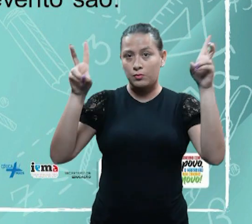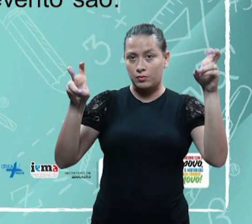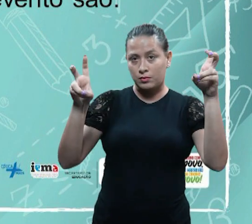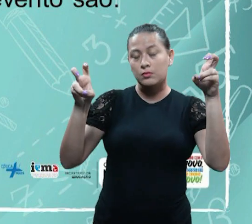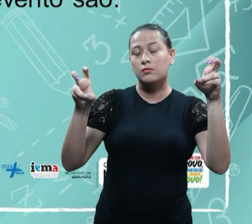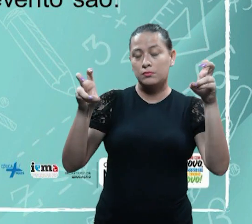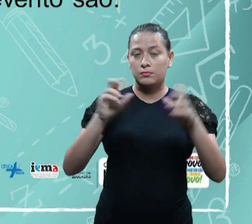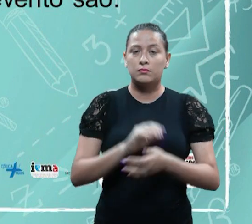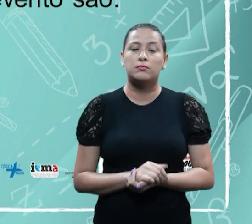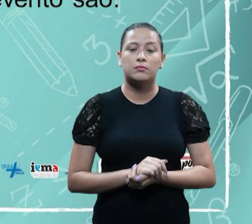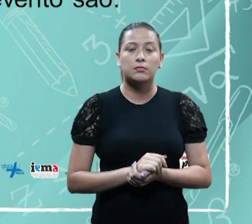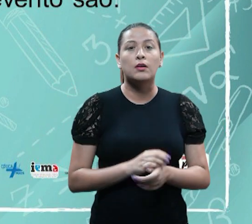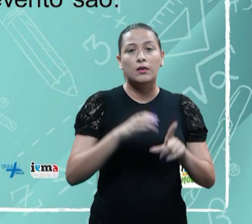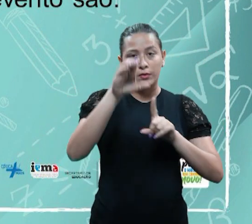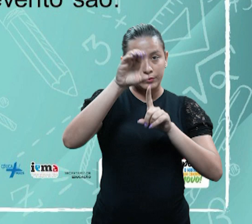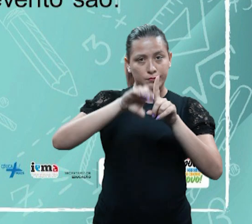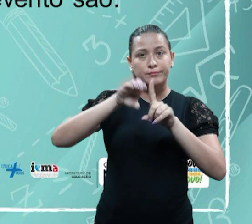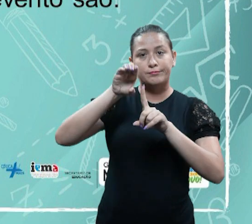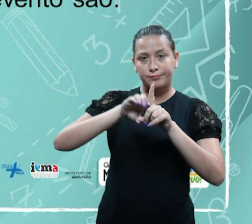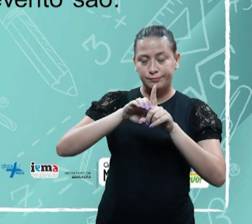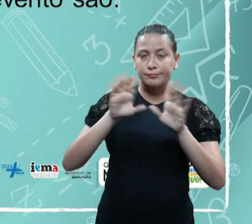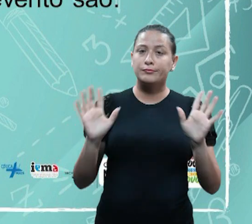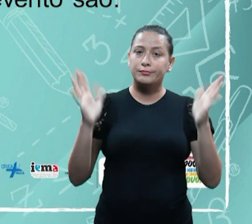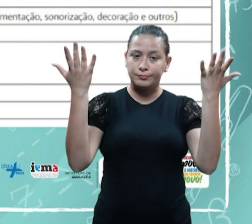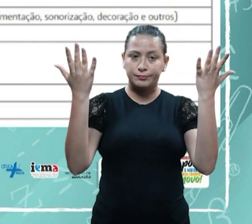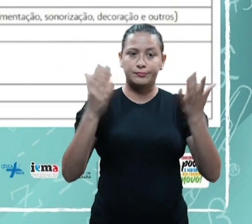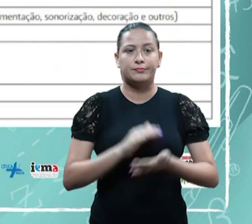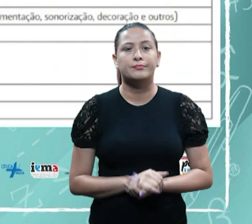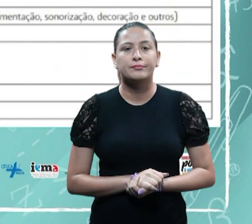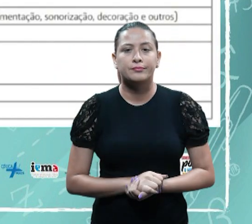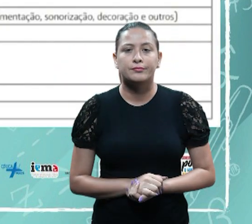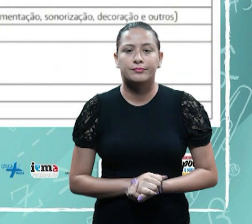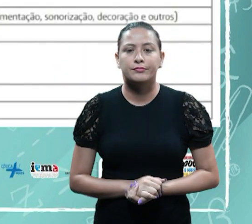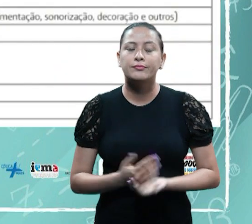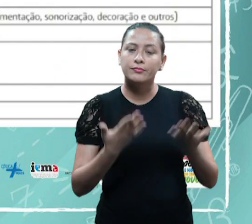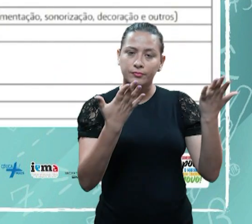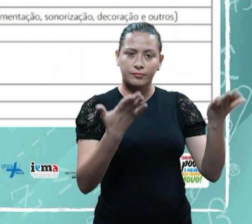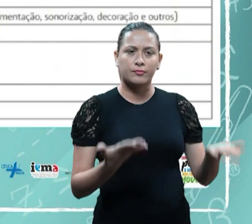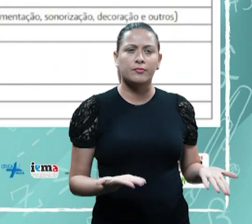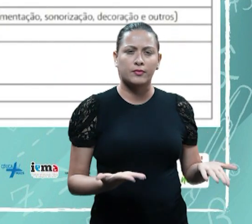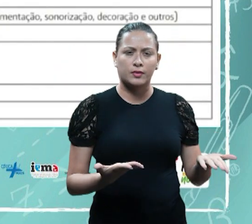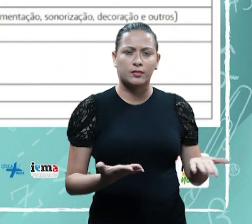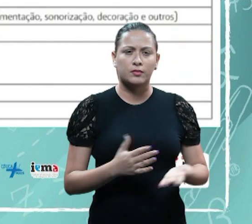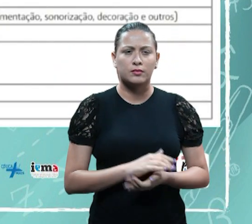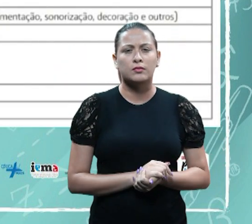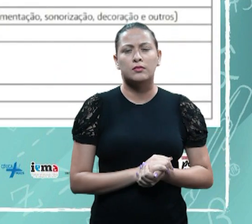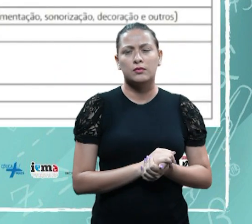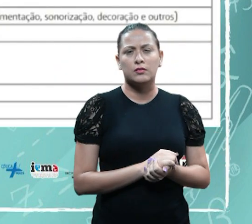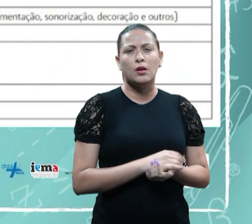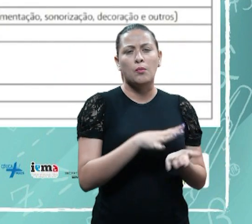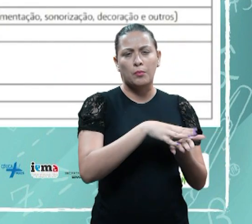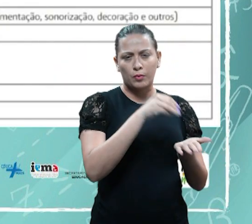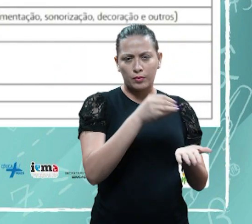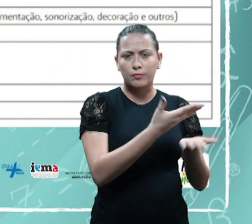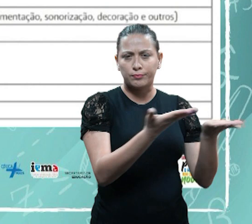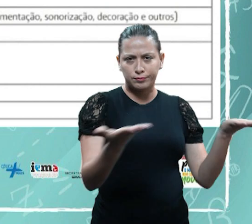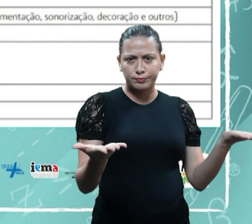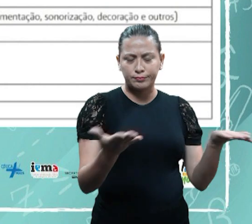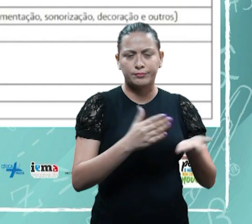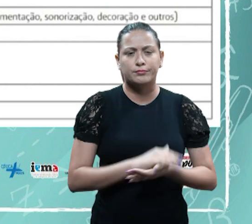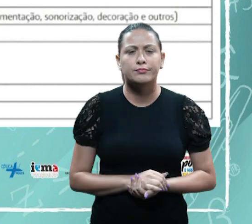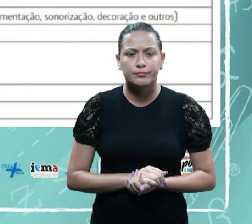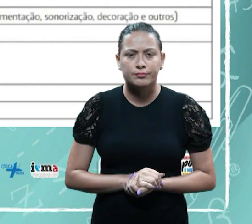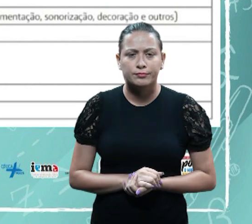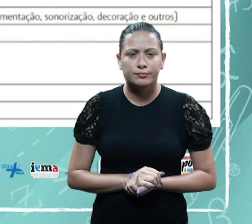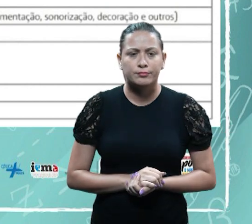temário, qual o tema e qual o calendário desse evento. Então aqui tem um modelo, né, de roteiro de evento, né,